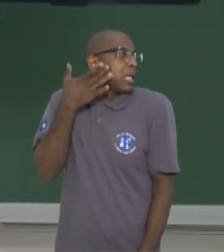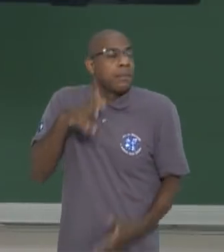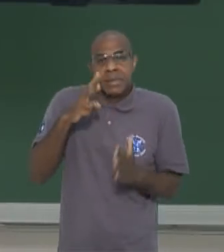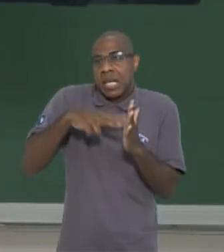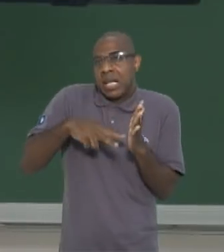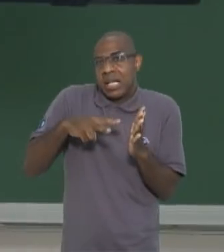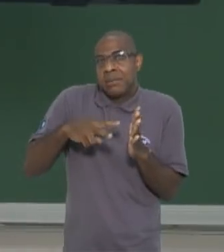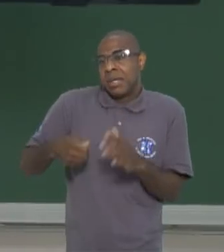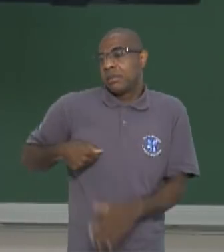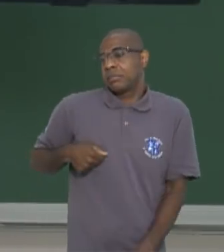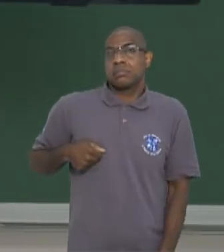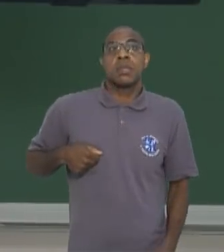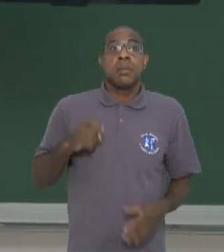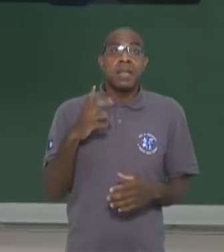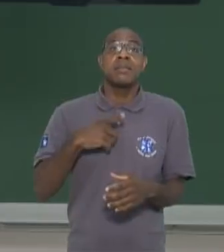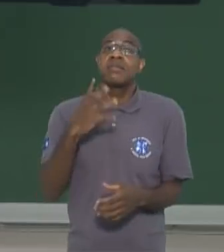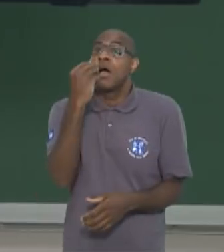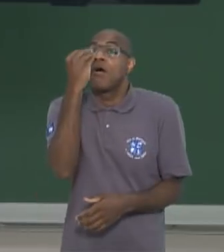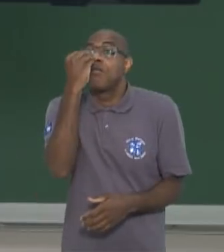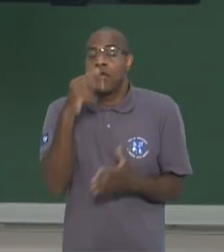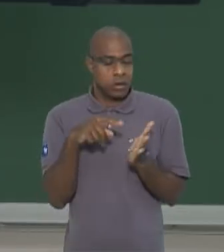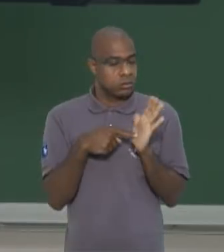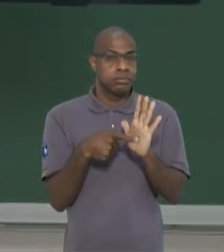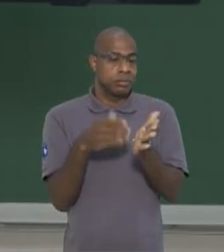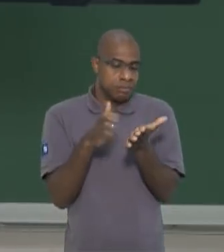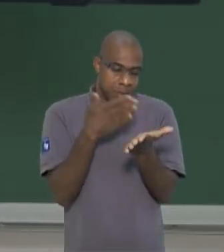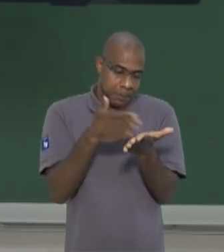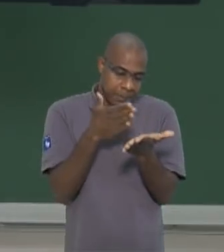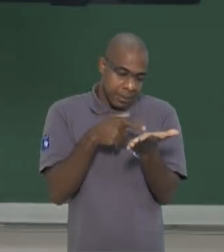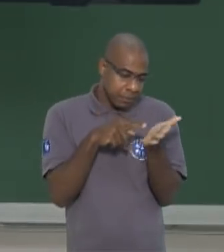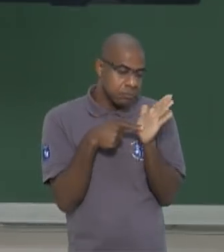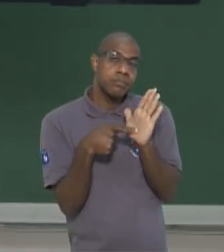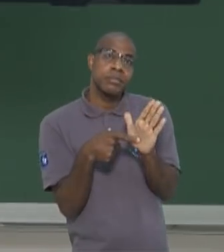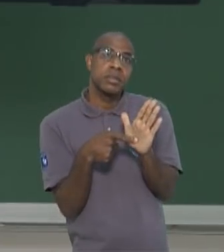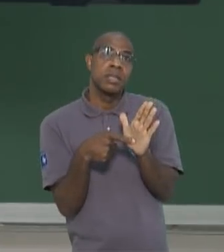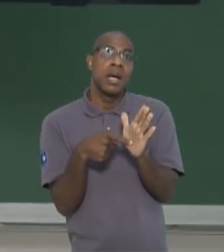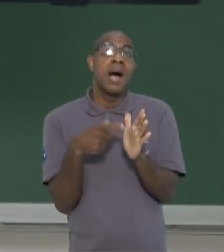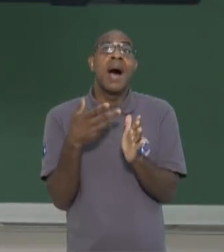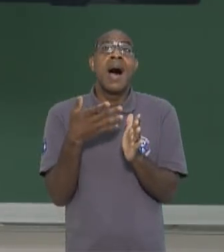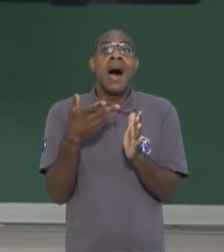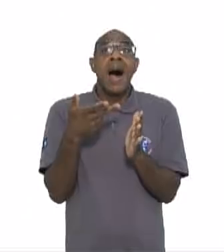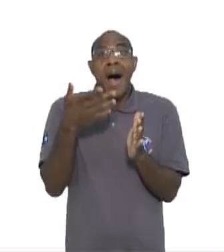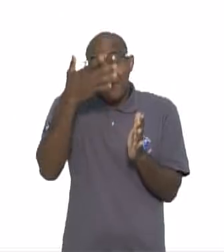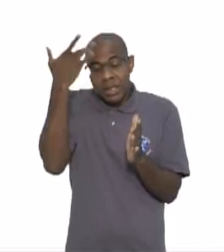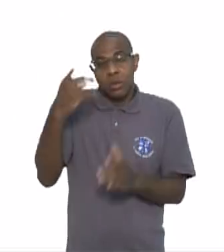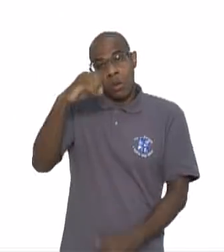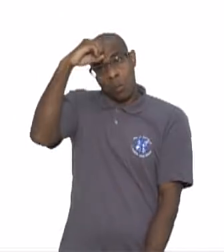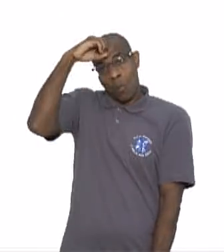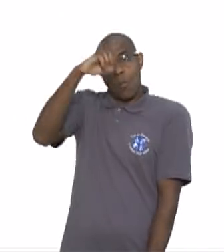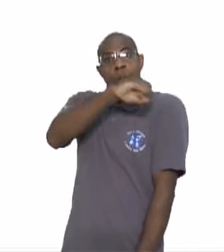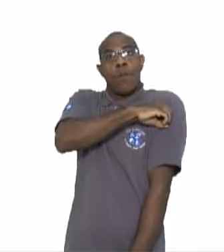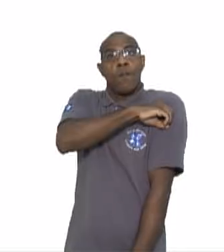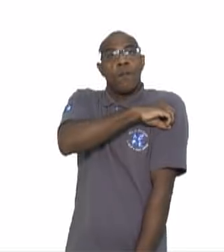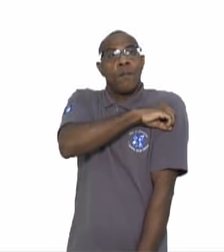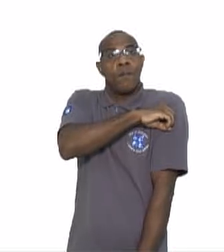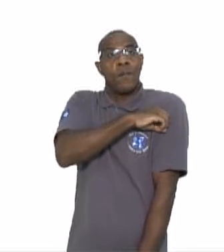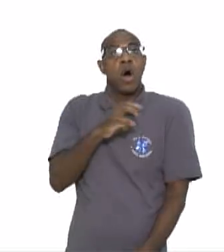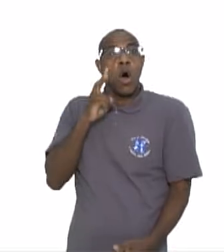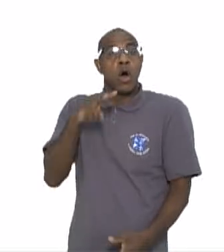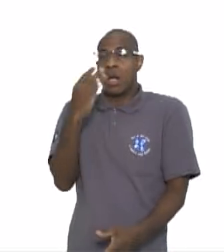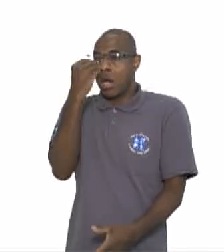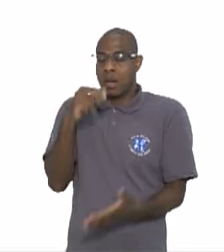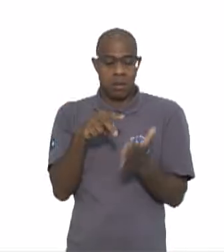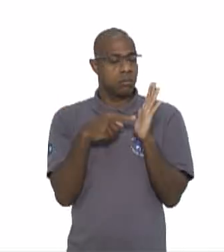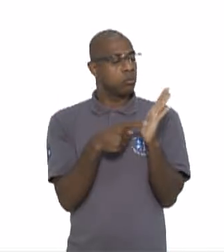se pautar pelas imagens, pelas iluminuras. Então, uma pessoa analfabeta que olhasse essa imagem, ela ia saber que estava falando de